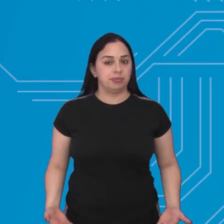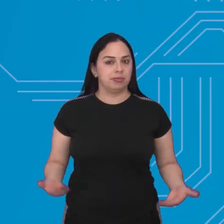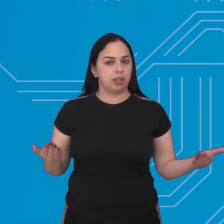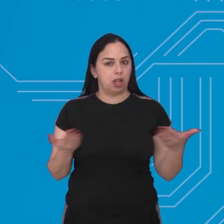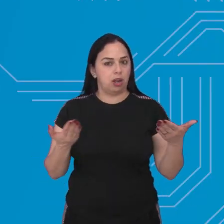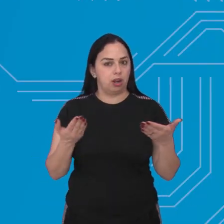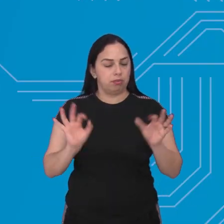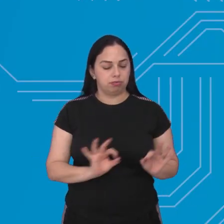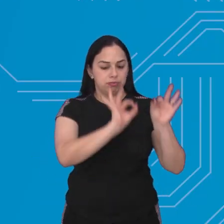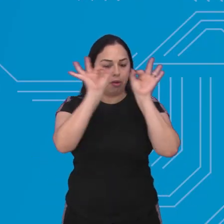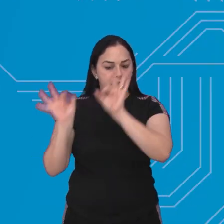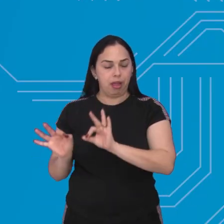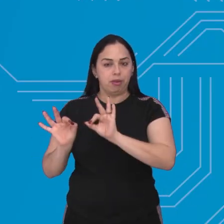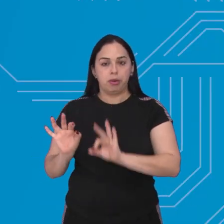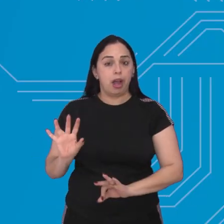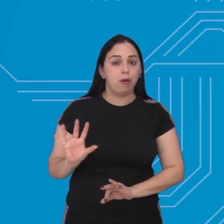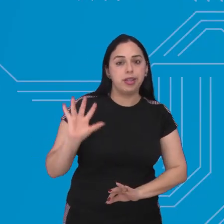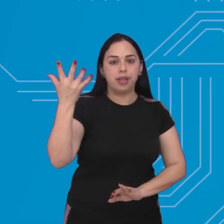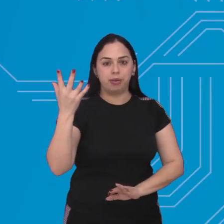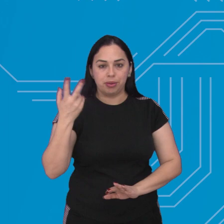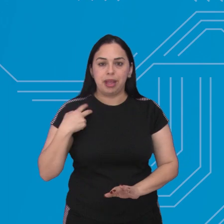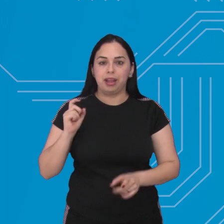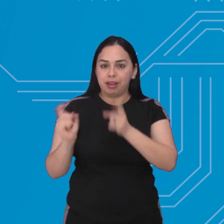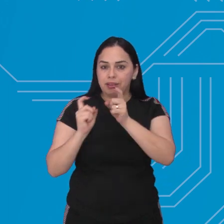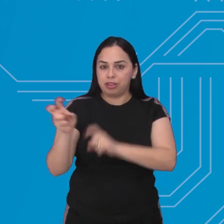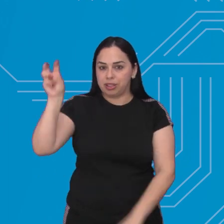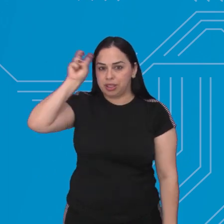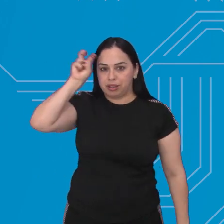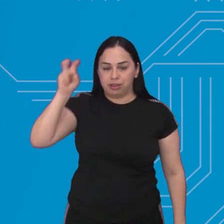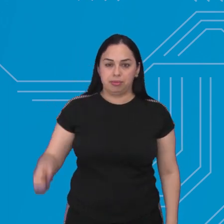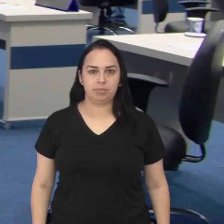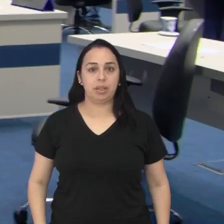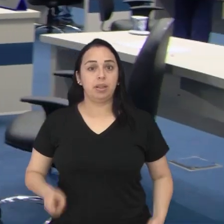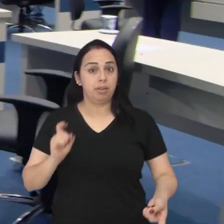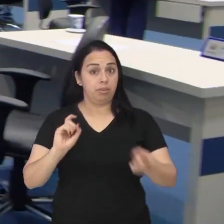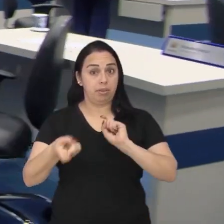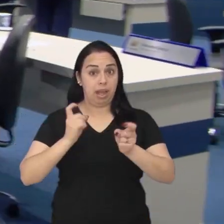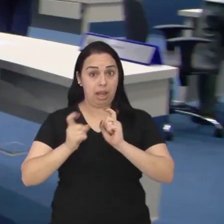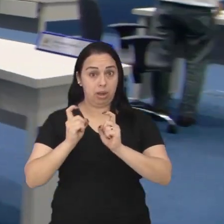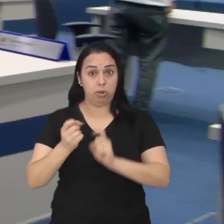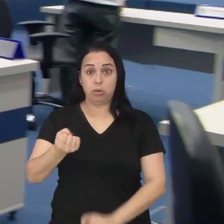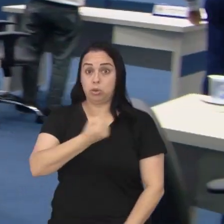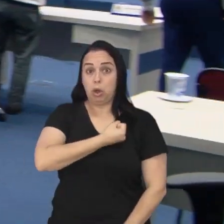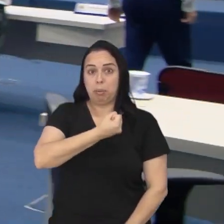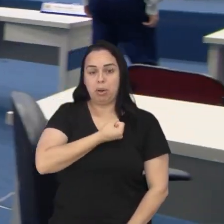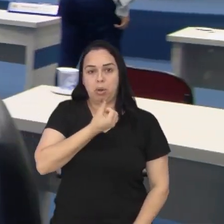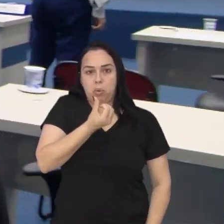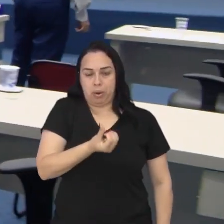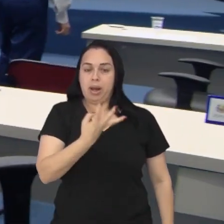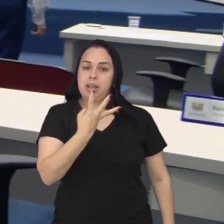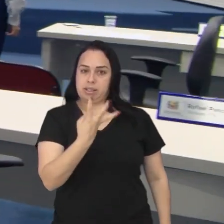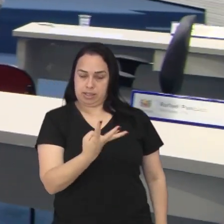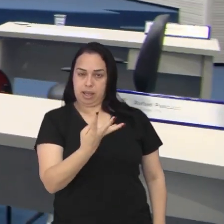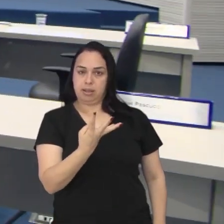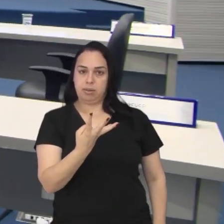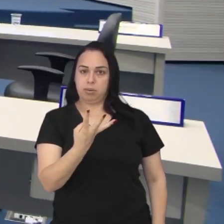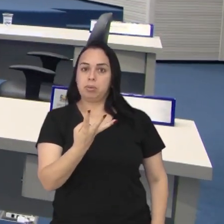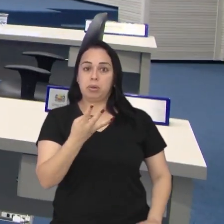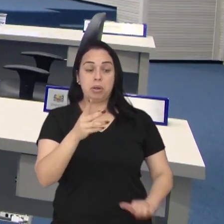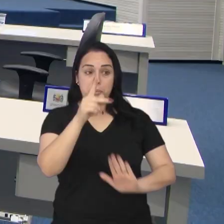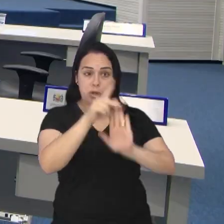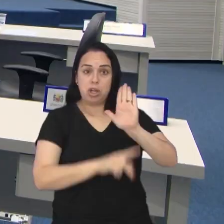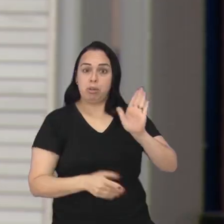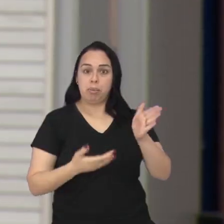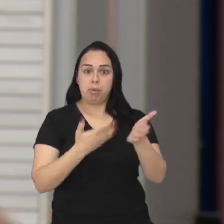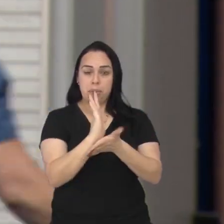E agora a gente confere os destaques da sessão realizada na quinta-feira. Entre os projetos aprovados na 64ª sessão